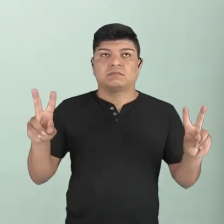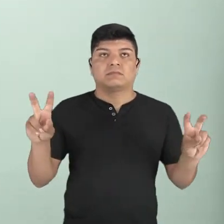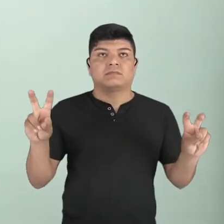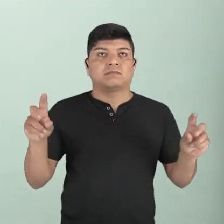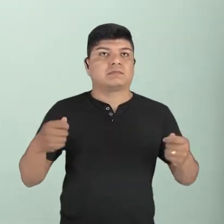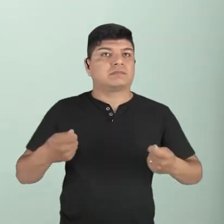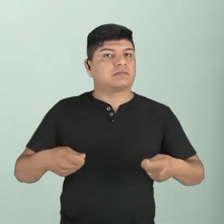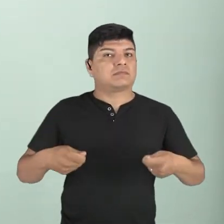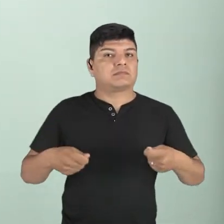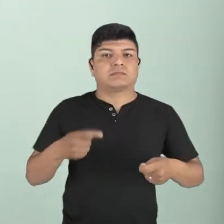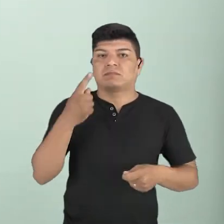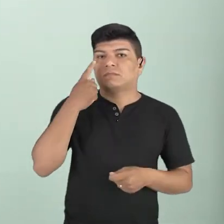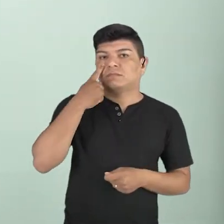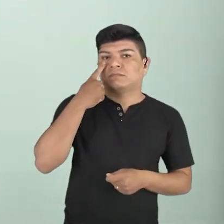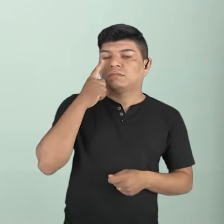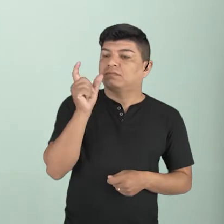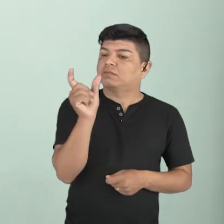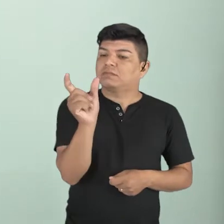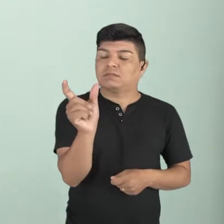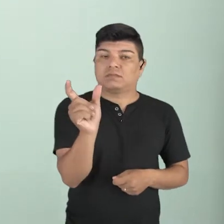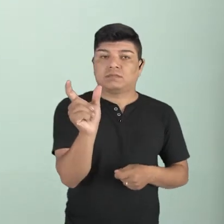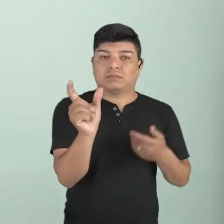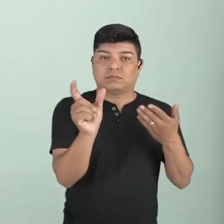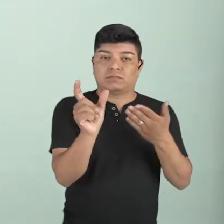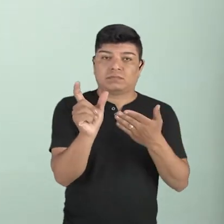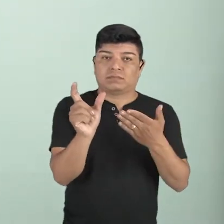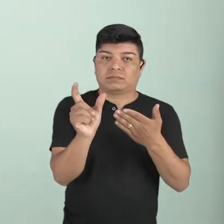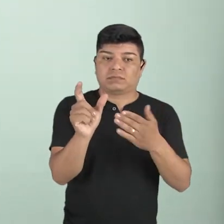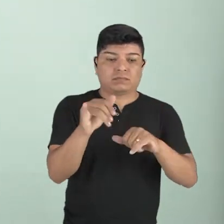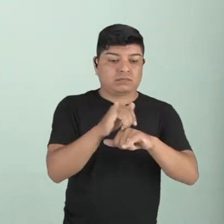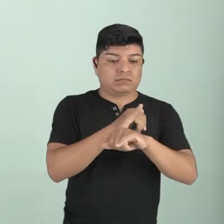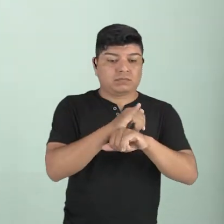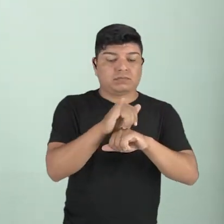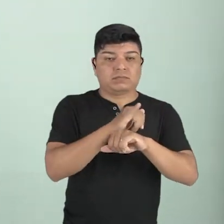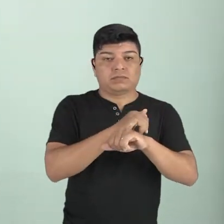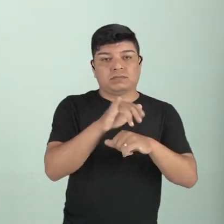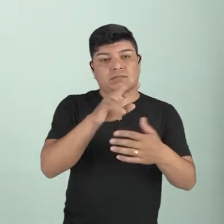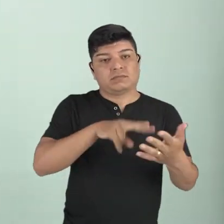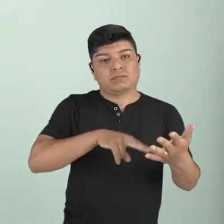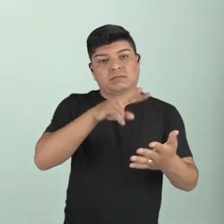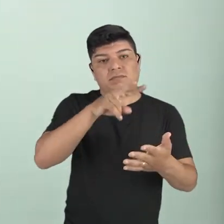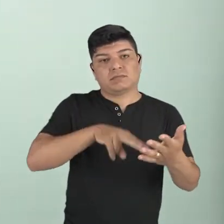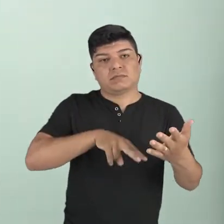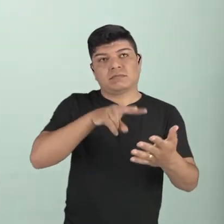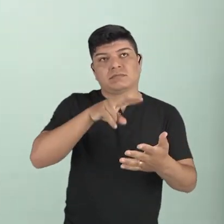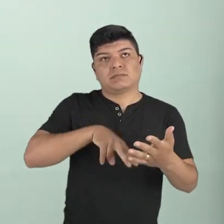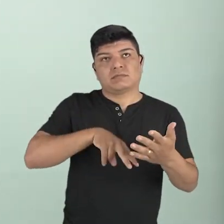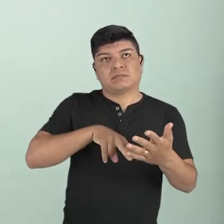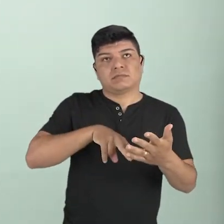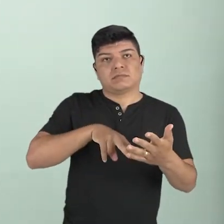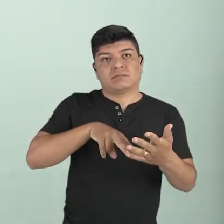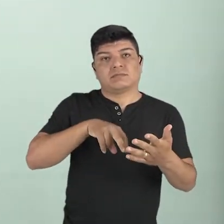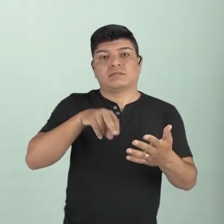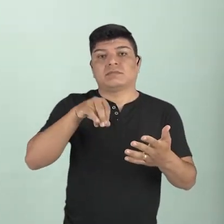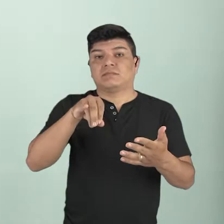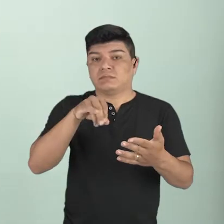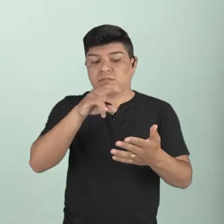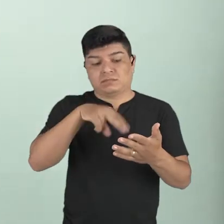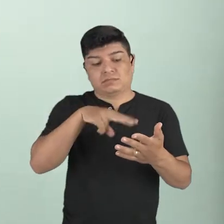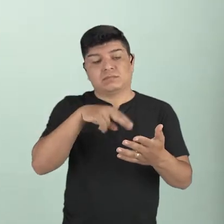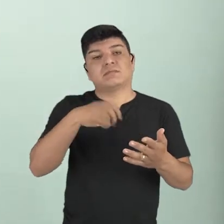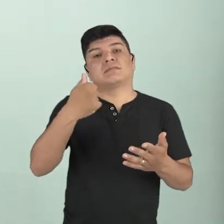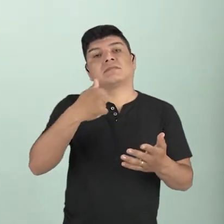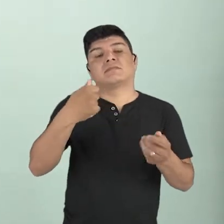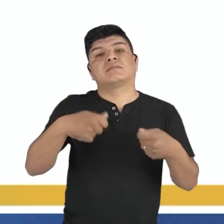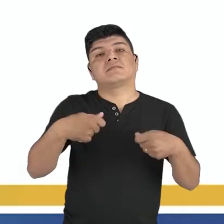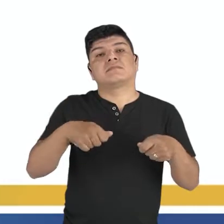necessário prestar atenção na palavrinha Procedimentos e Estratégias de Leitura. Então, se é de leitura, qual é a primeira coisa